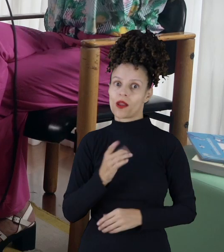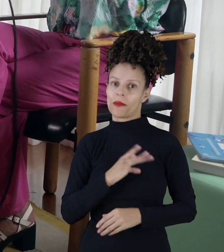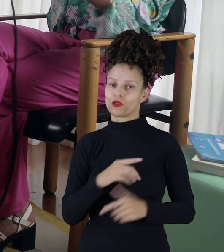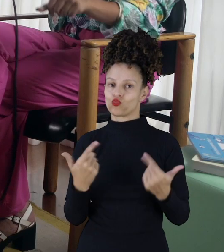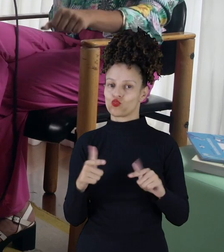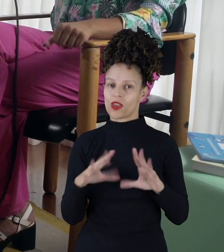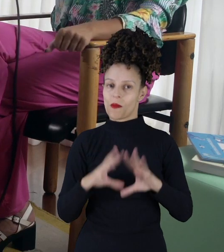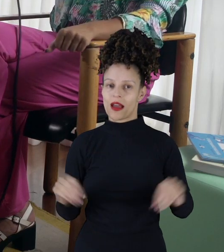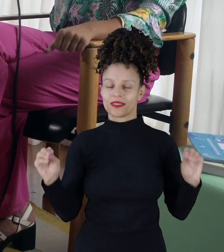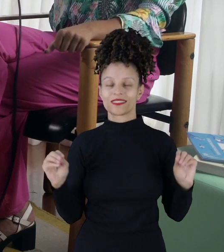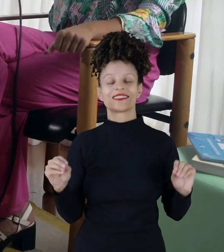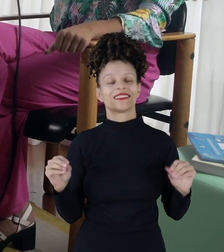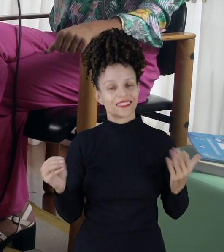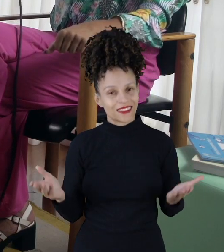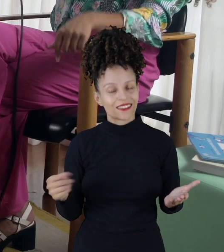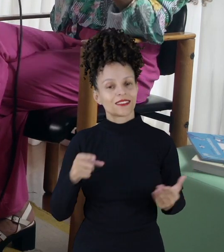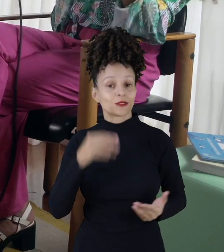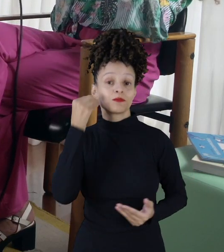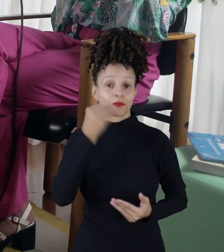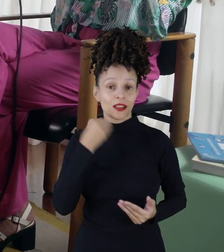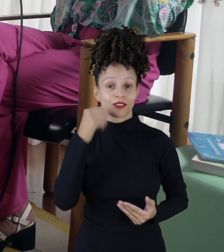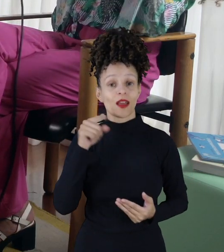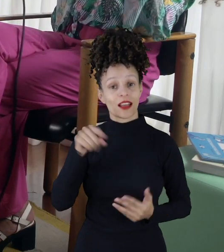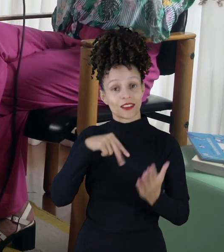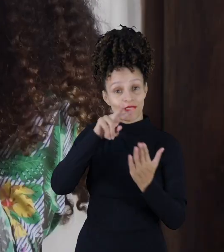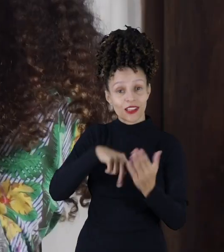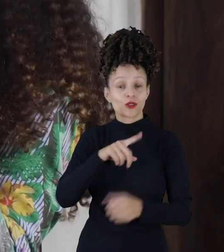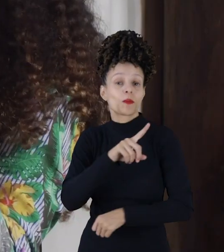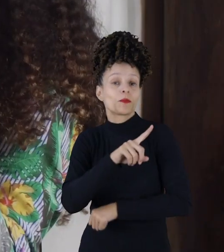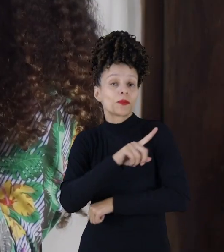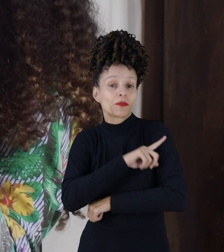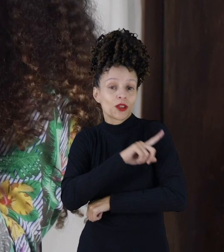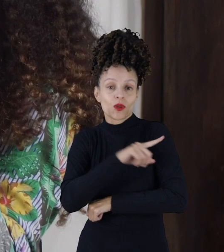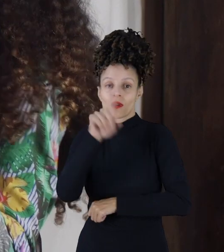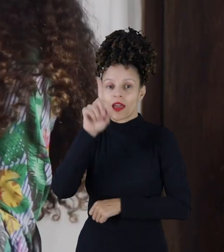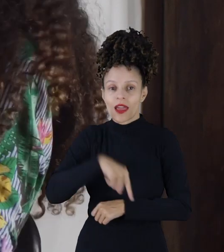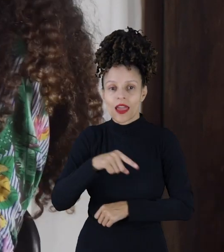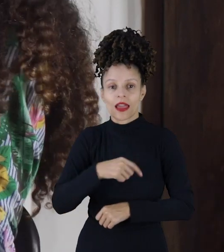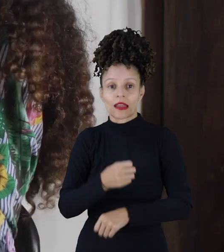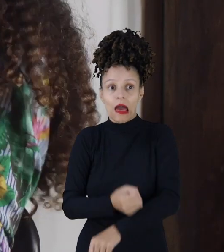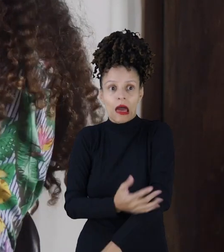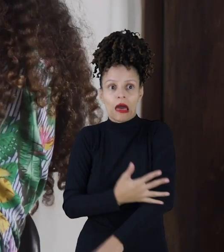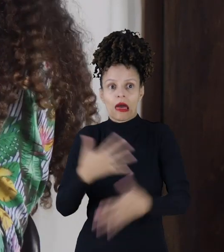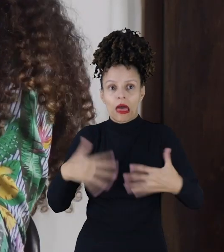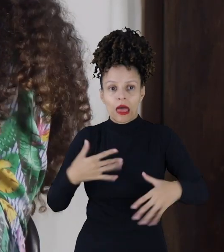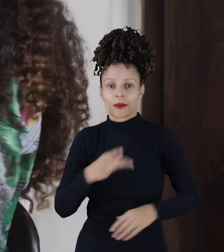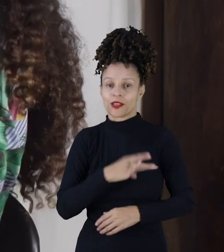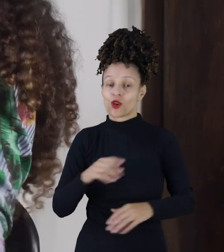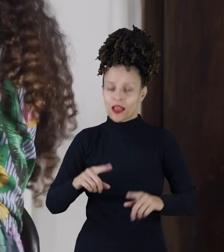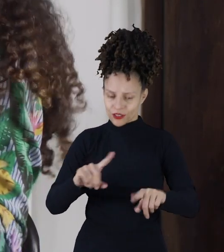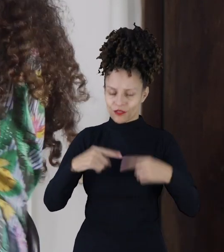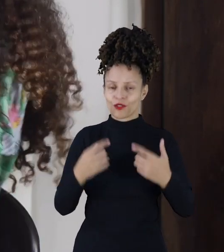e agora eu não tenho mais medo. Então, essa experiência. Então, quando ela estava lendo lá no primeiro ano, era aquela história de arrepiar. E agora